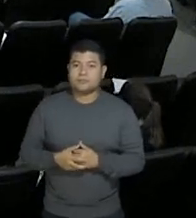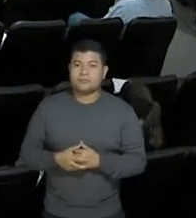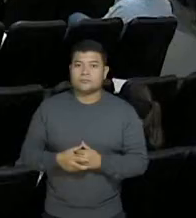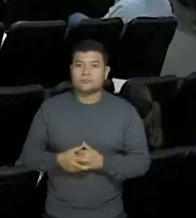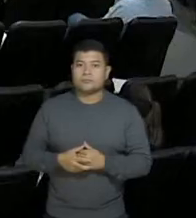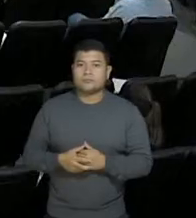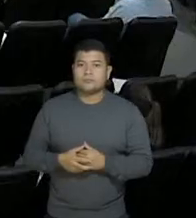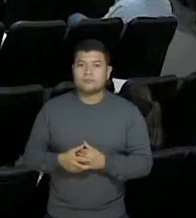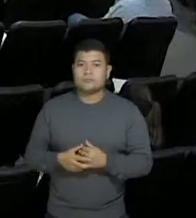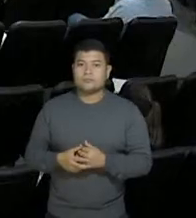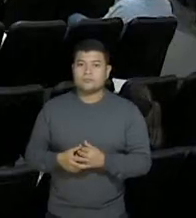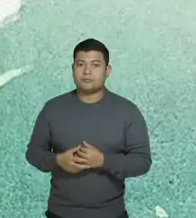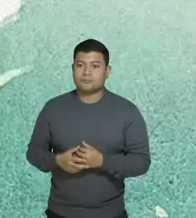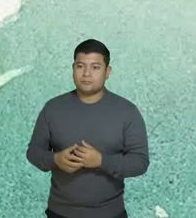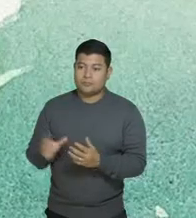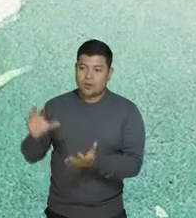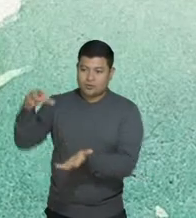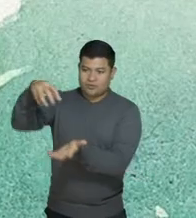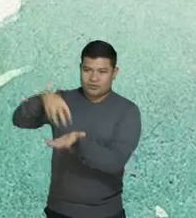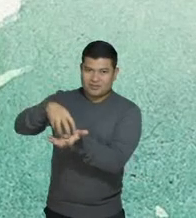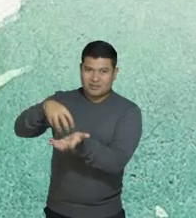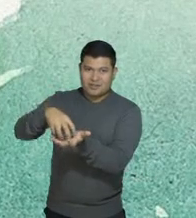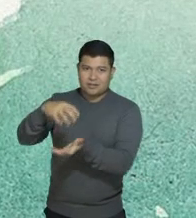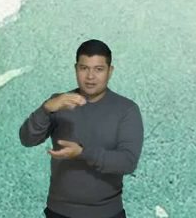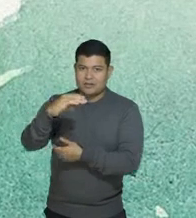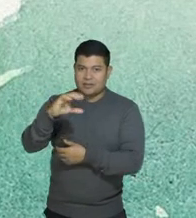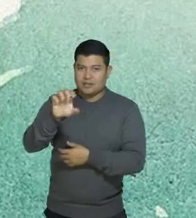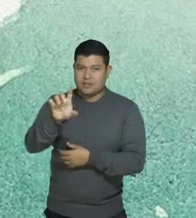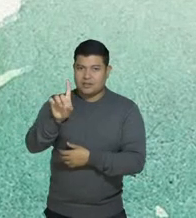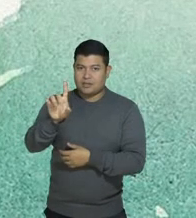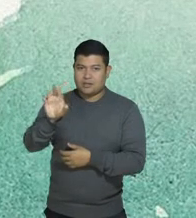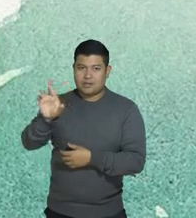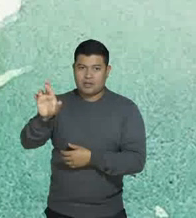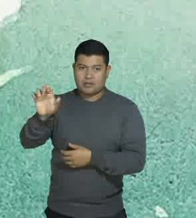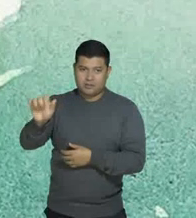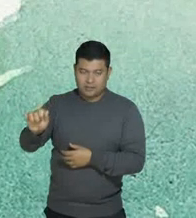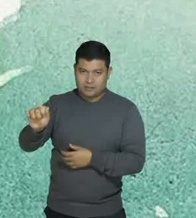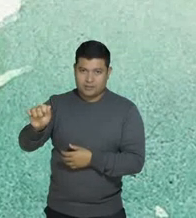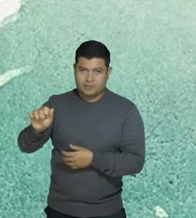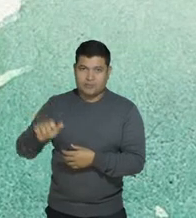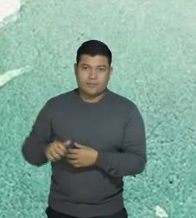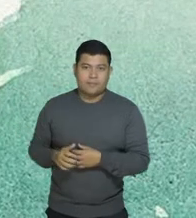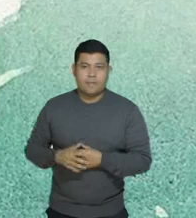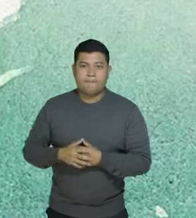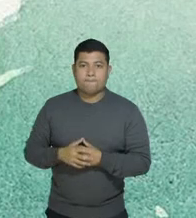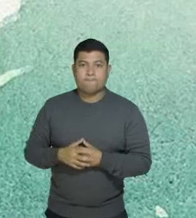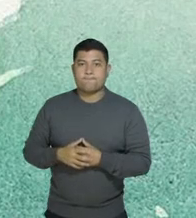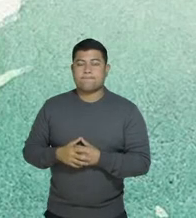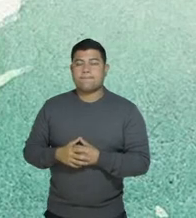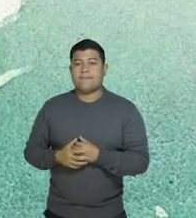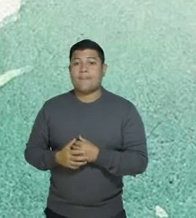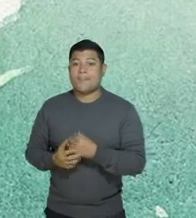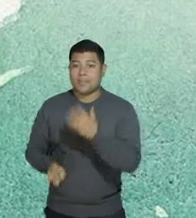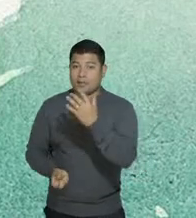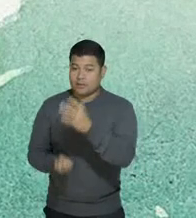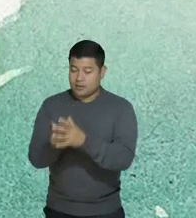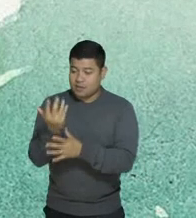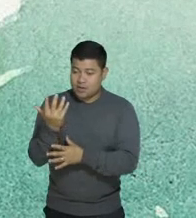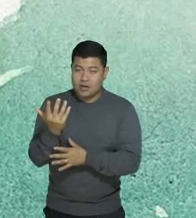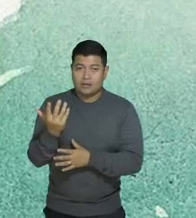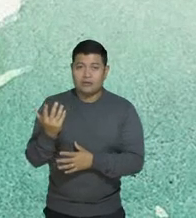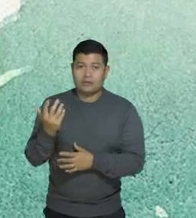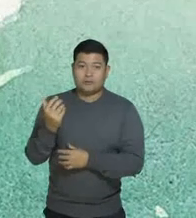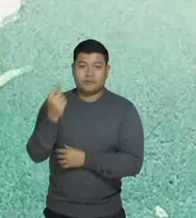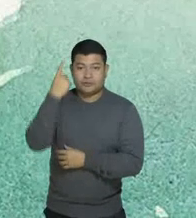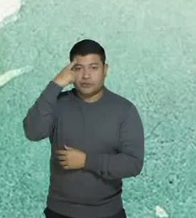O CEDRA, o Centro de Avaliação, Reabilitação e Desenvolvimento da Aprendizagem, o CEDRA, foi instituído em